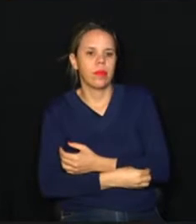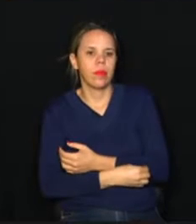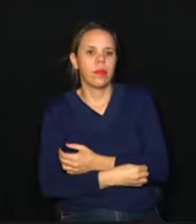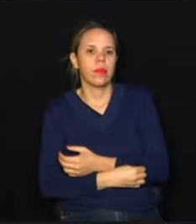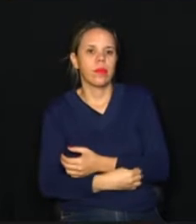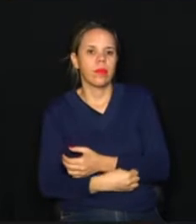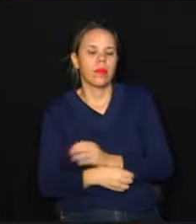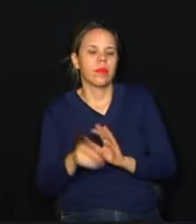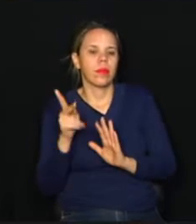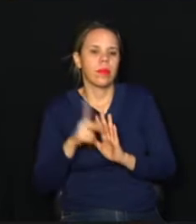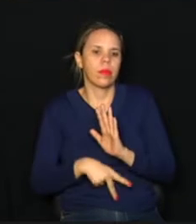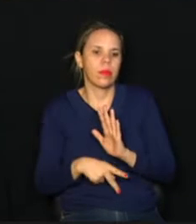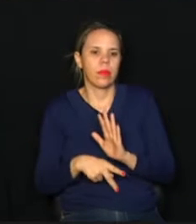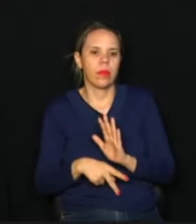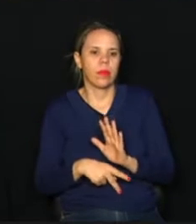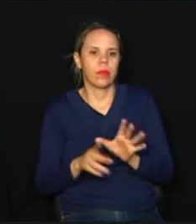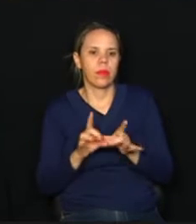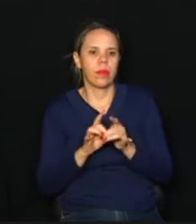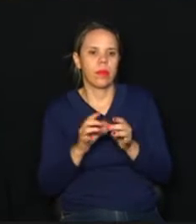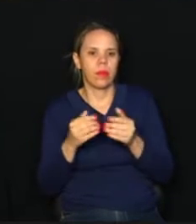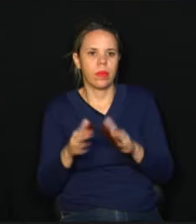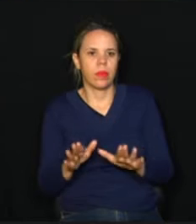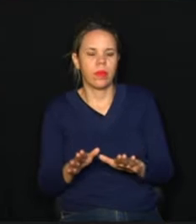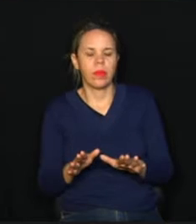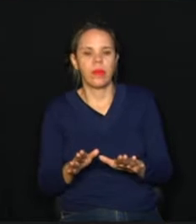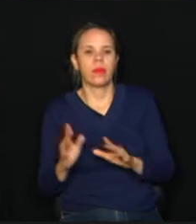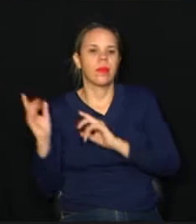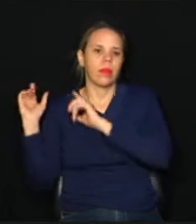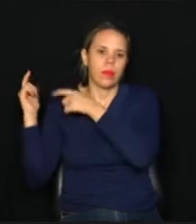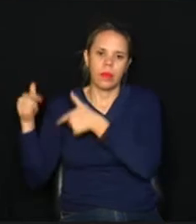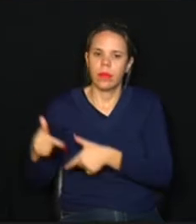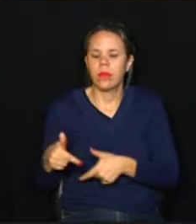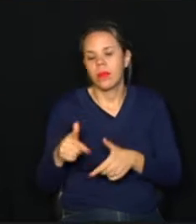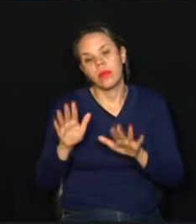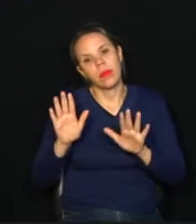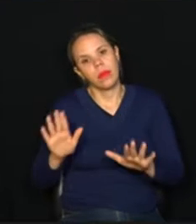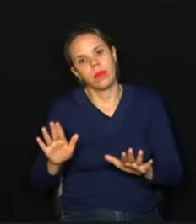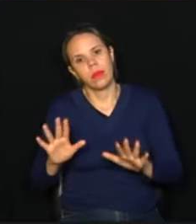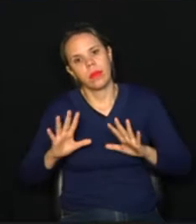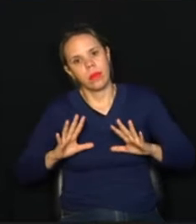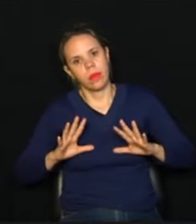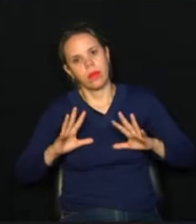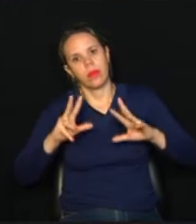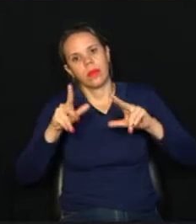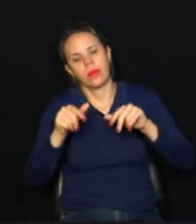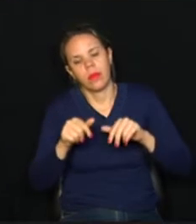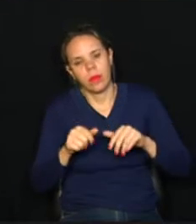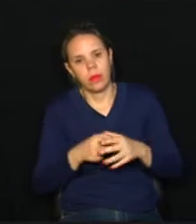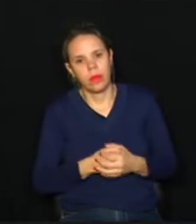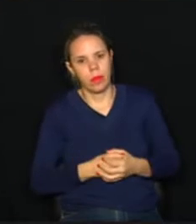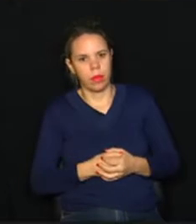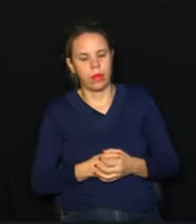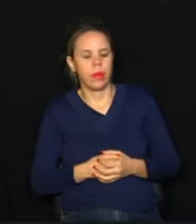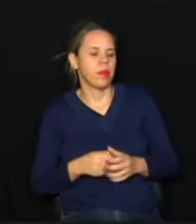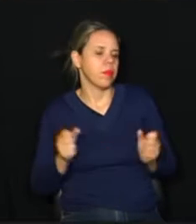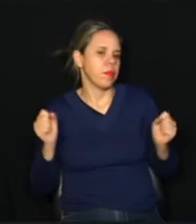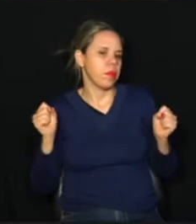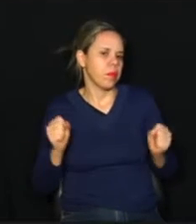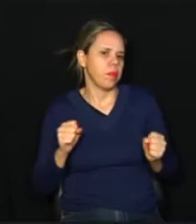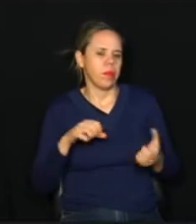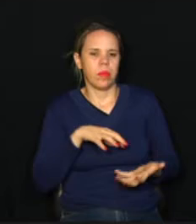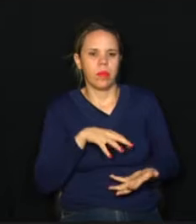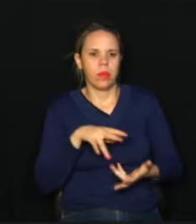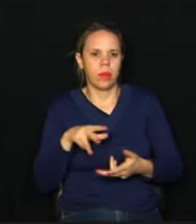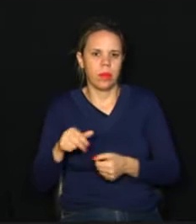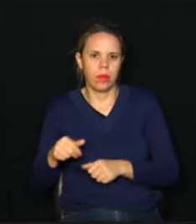do projeto, se ele é mais liberal, mais conservador, o fato é que todas as grandes potências mundiais, todas